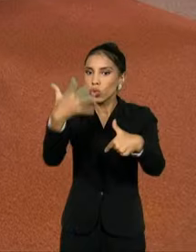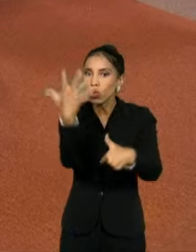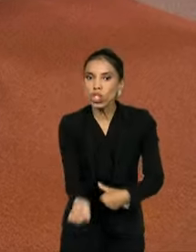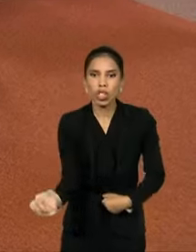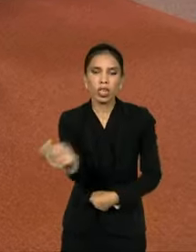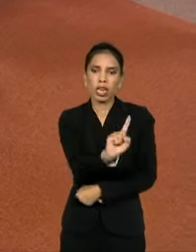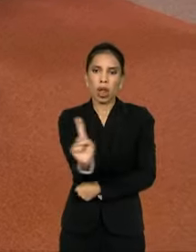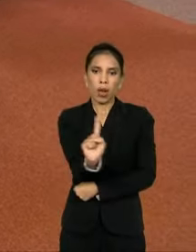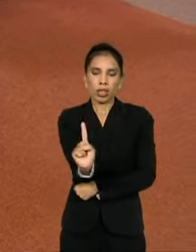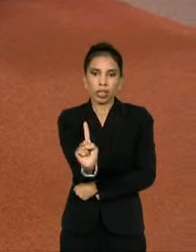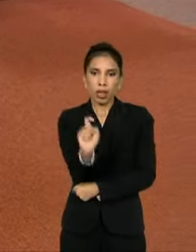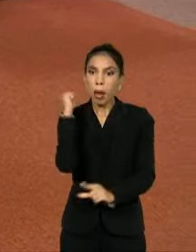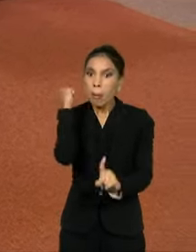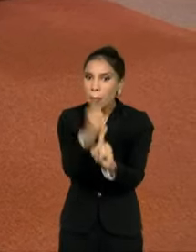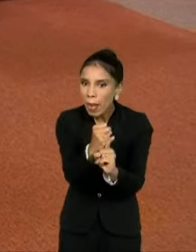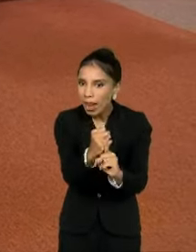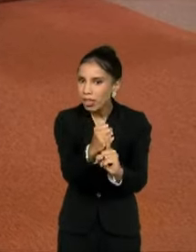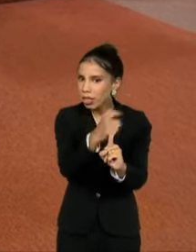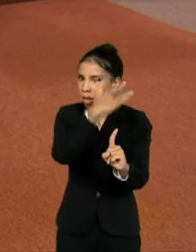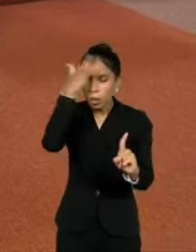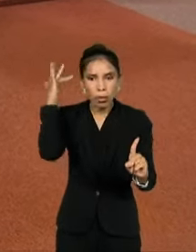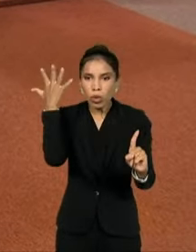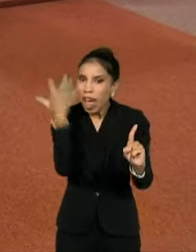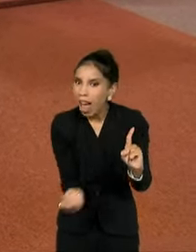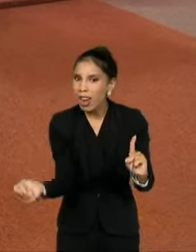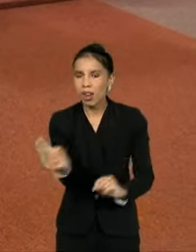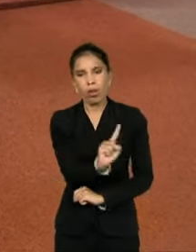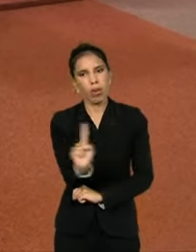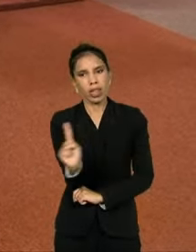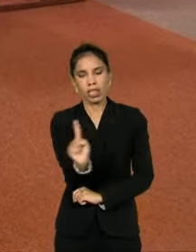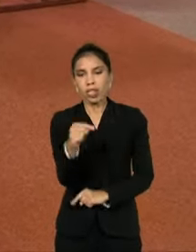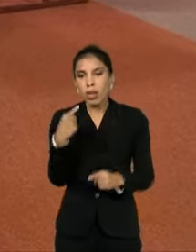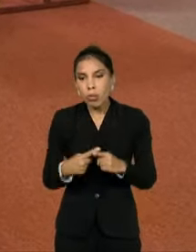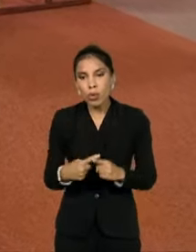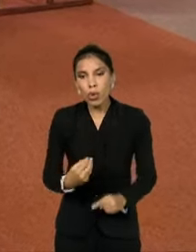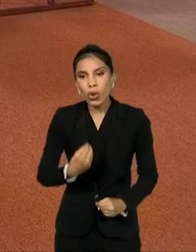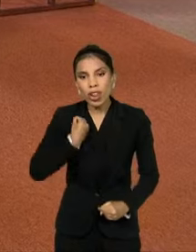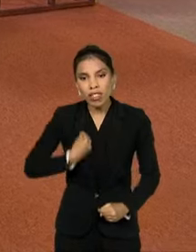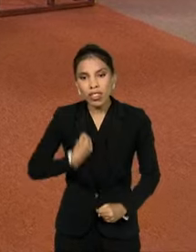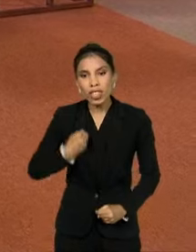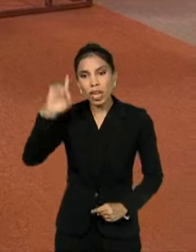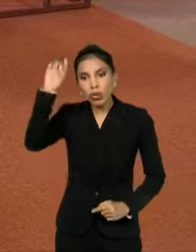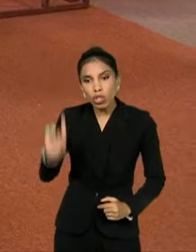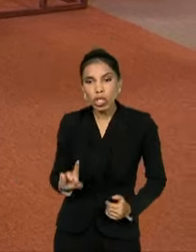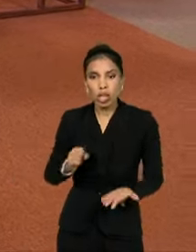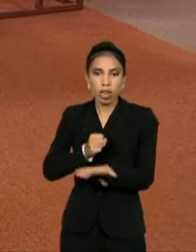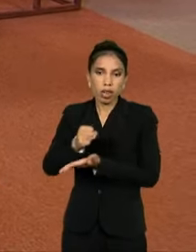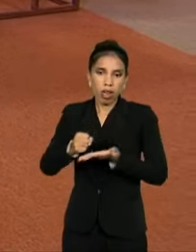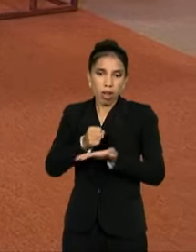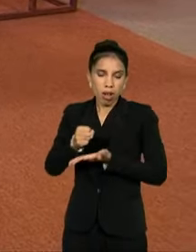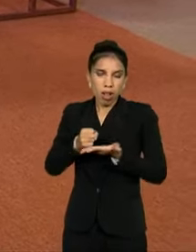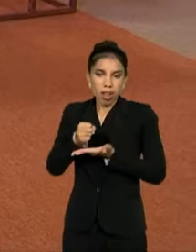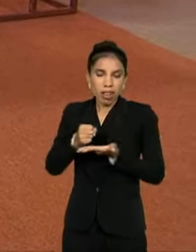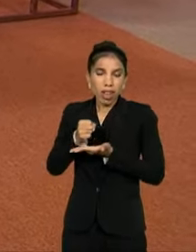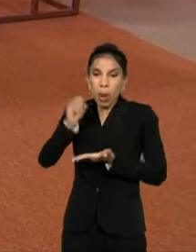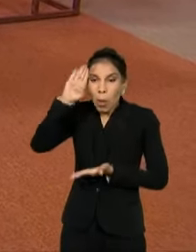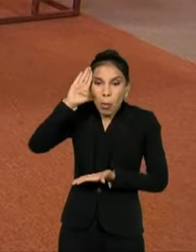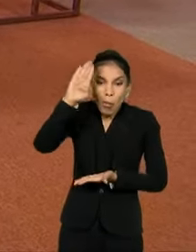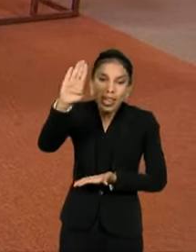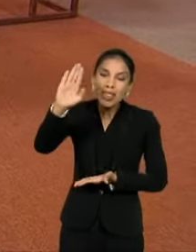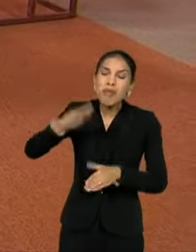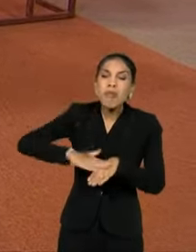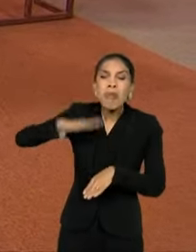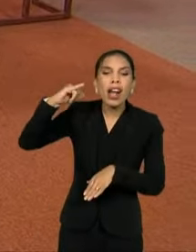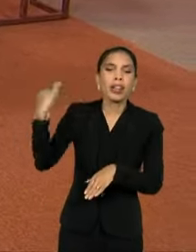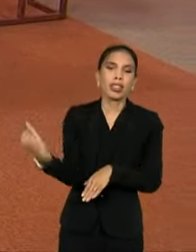inaceitáveis. Matar uma pessoa é inaceitável, porque a vida é um direito fundamental. Isso. A vida é o direito fundamental